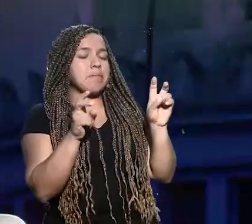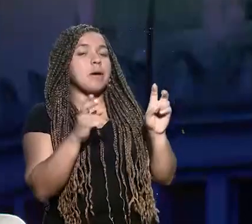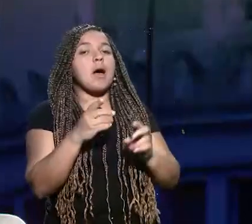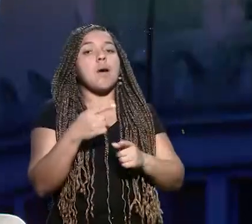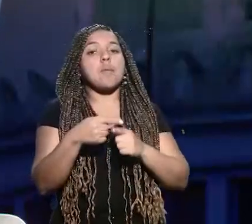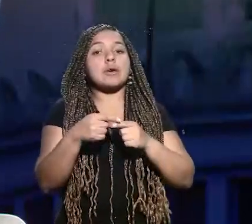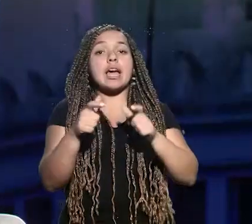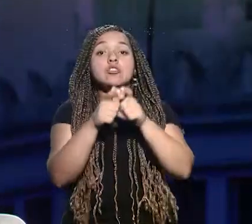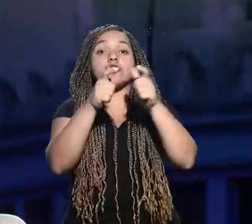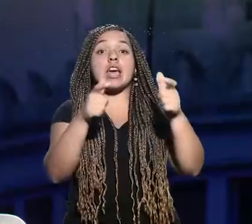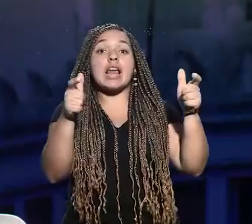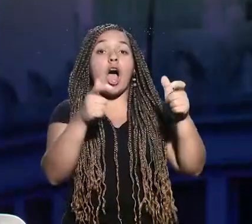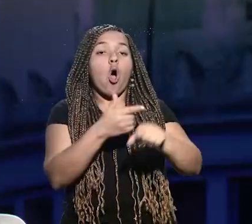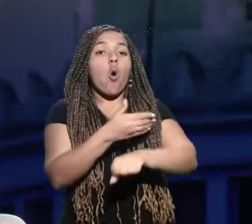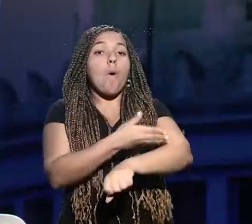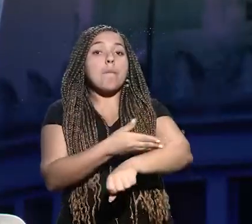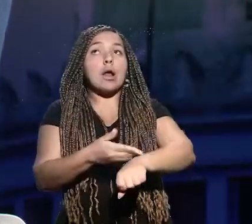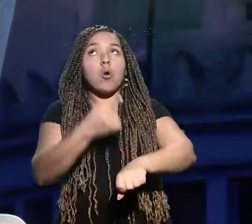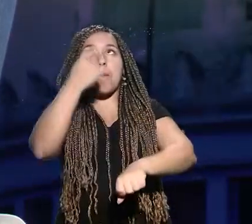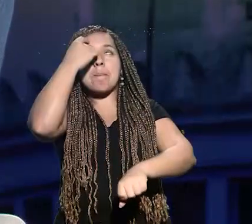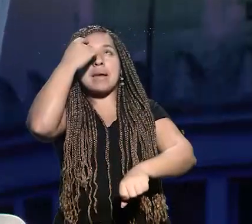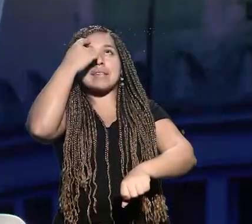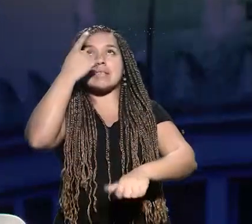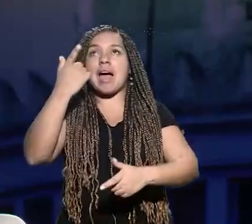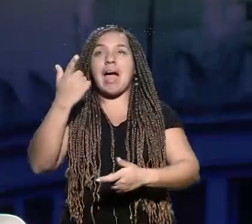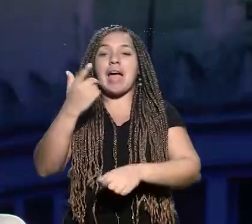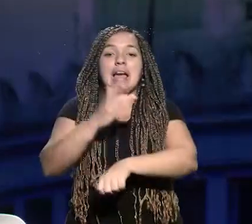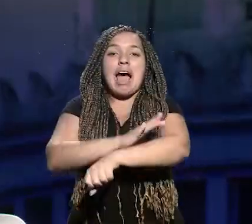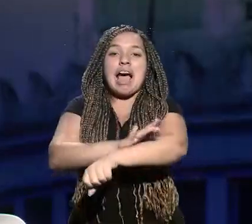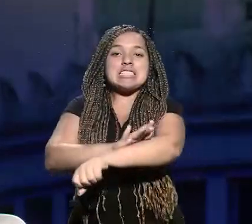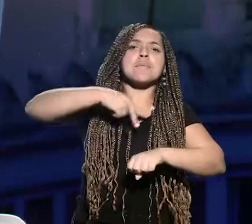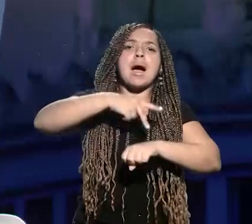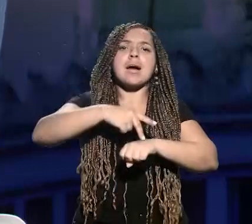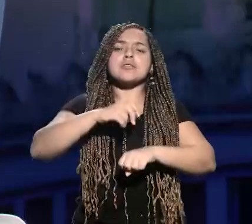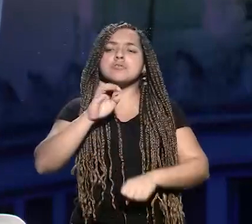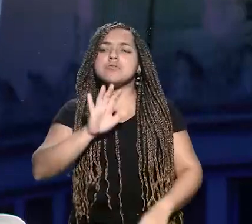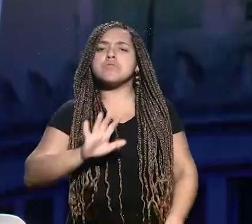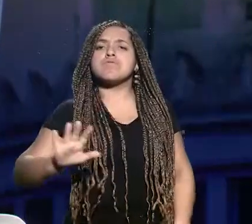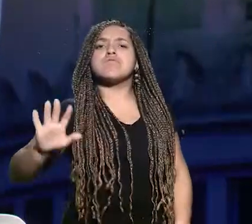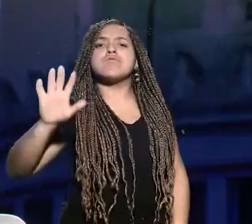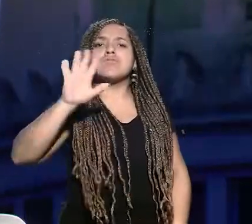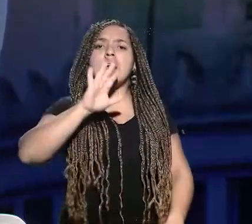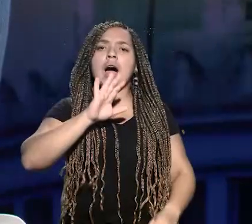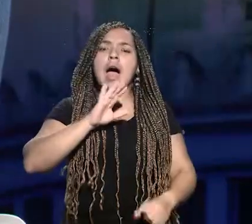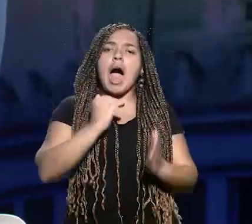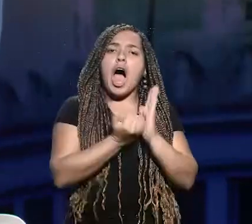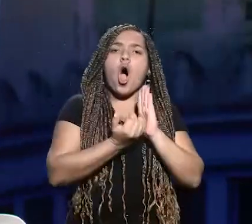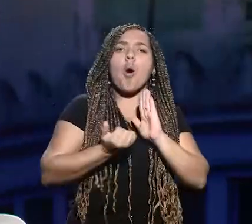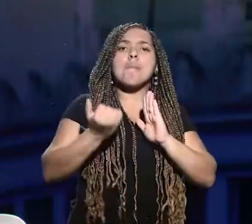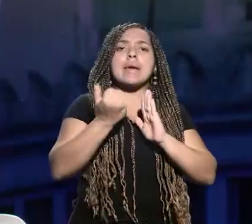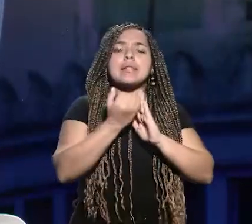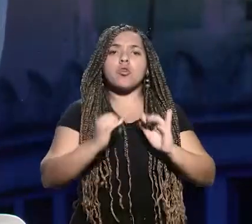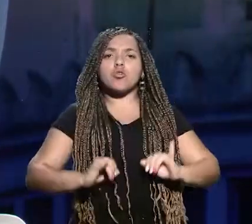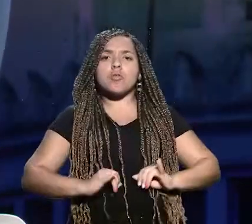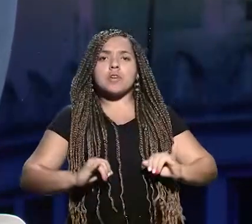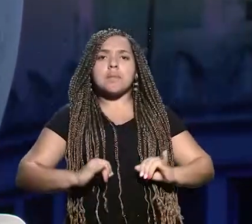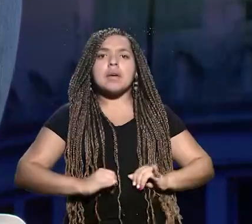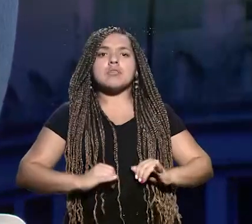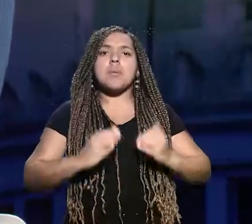trabalho da Neuza Santos, né, que também foi uma figura tremenda. Tem a Maria Aparecida